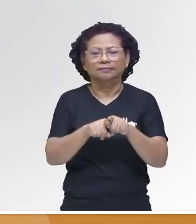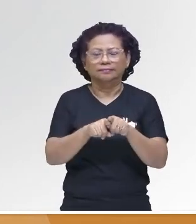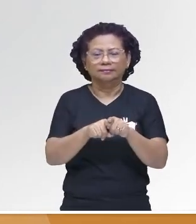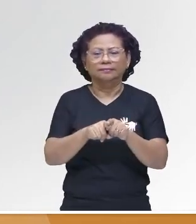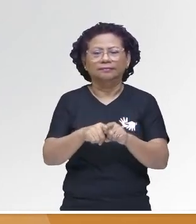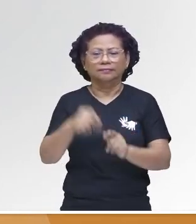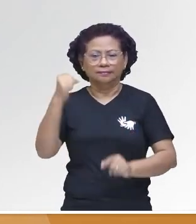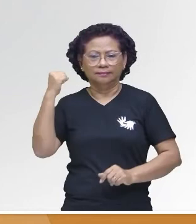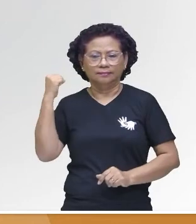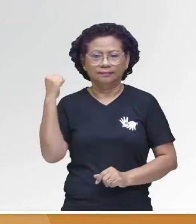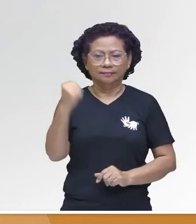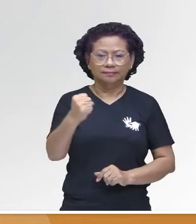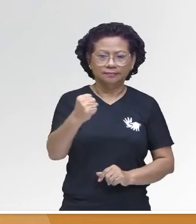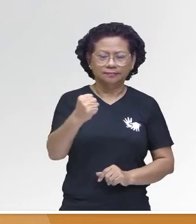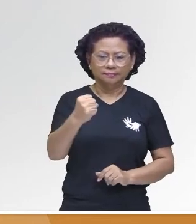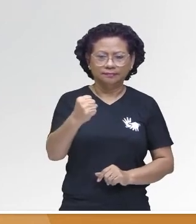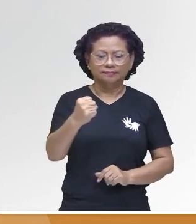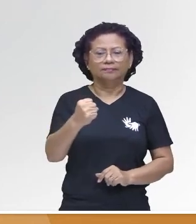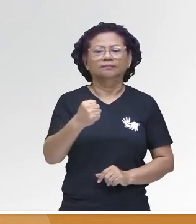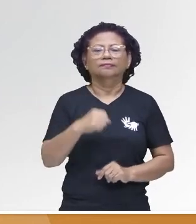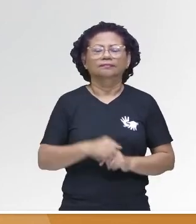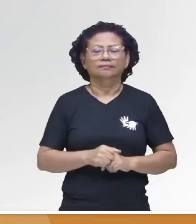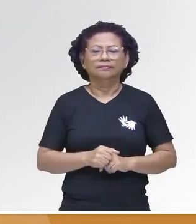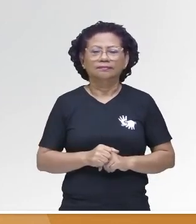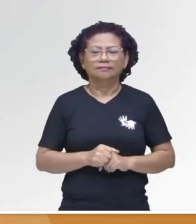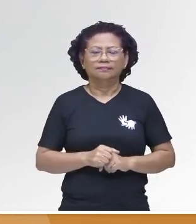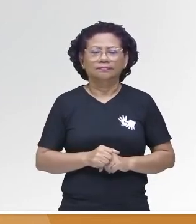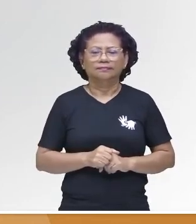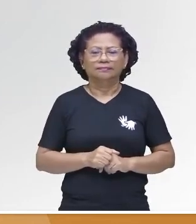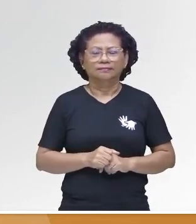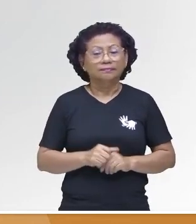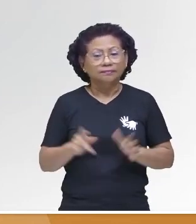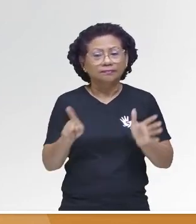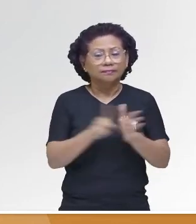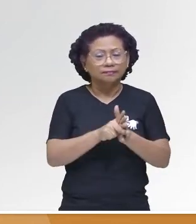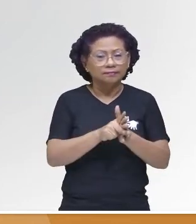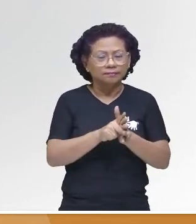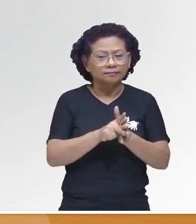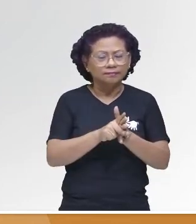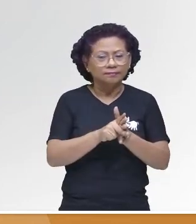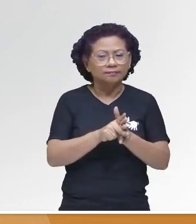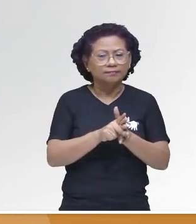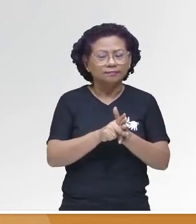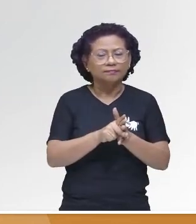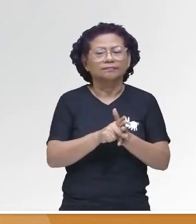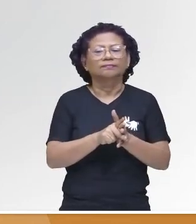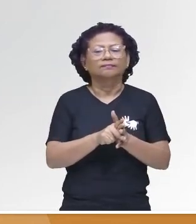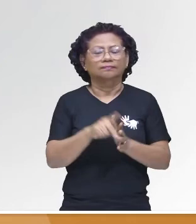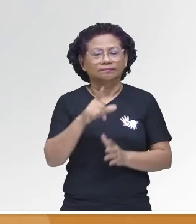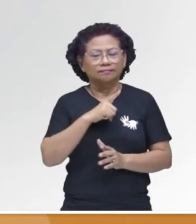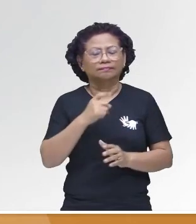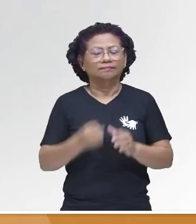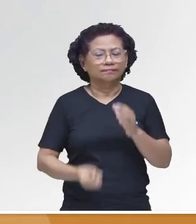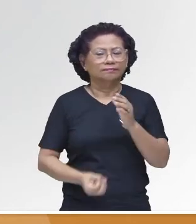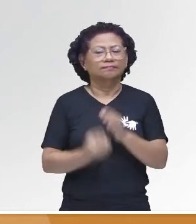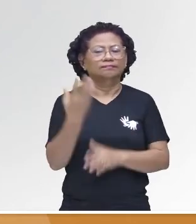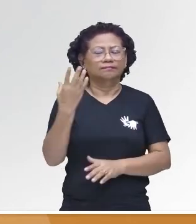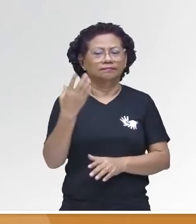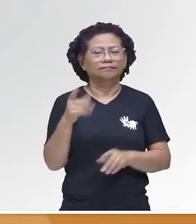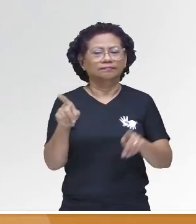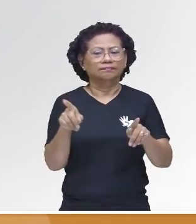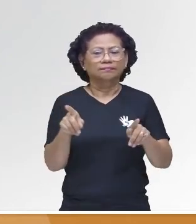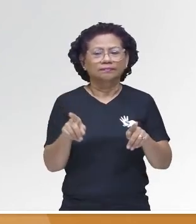e facas para a luta. Ou seja, eles mesmos providenciaram as suas armas. Senhores,